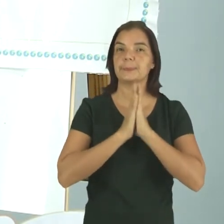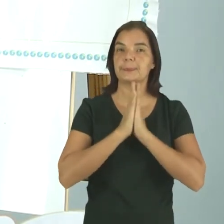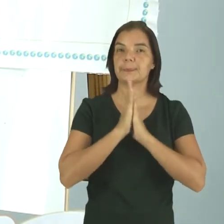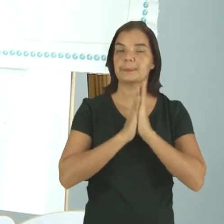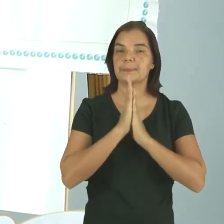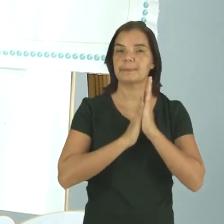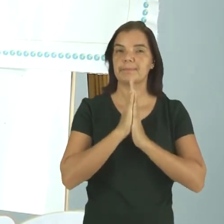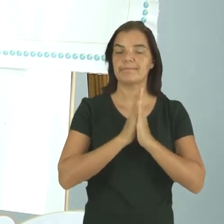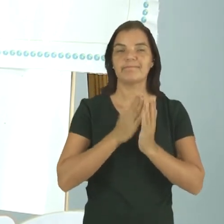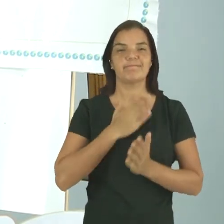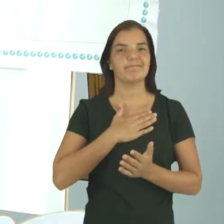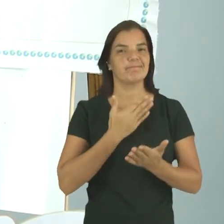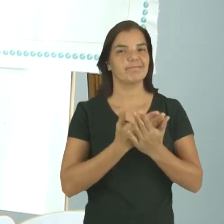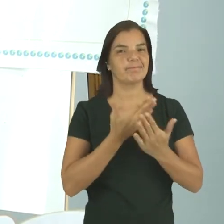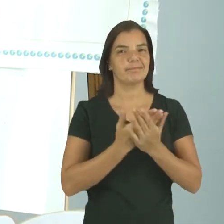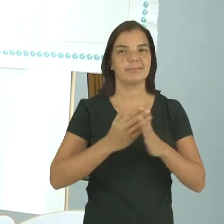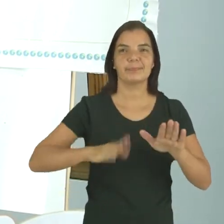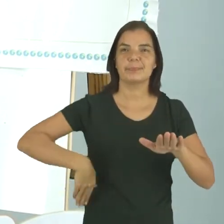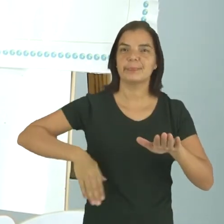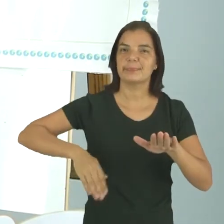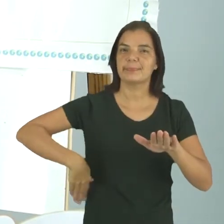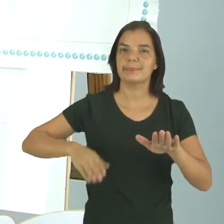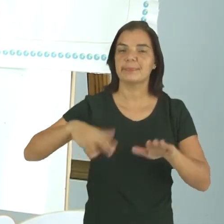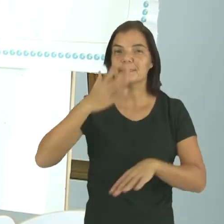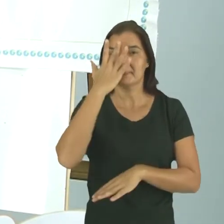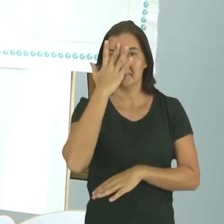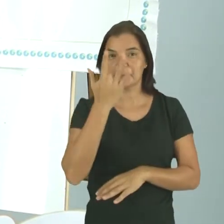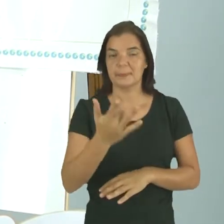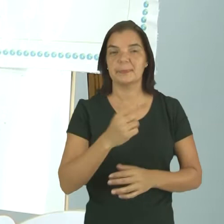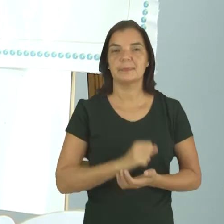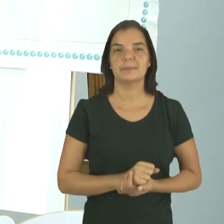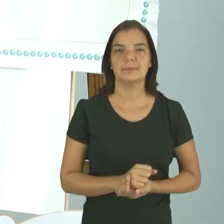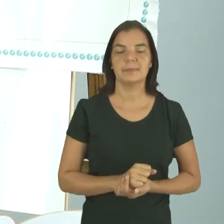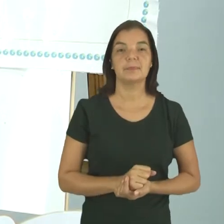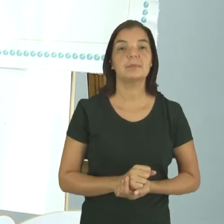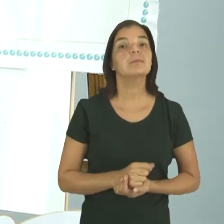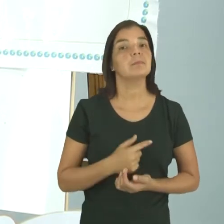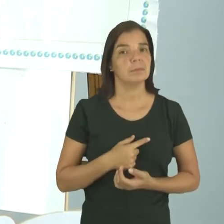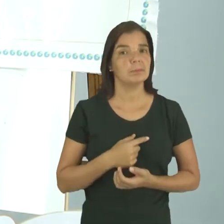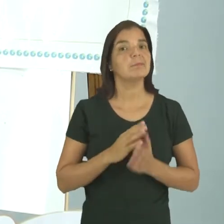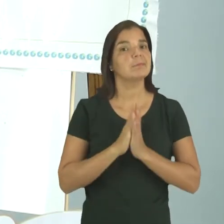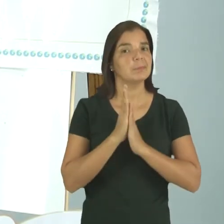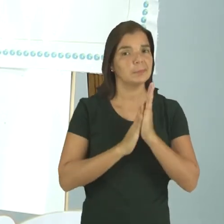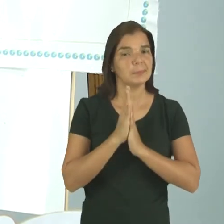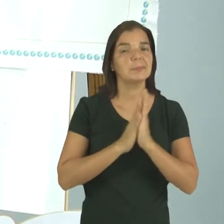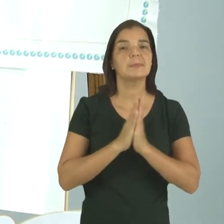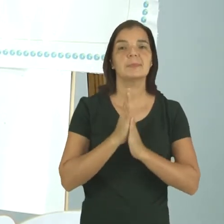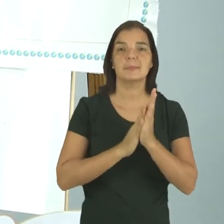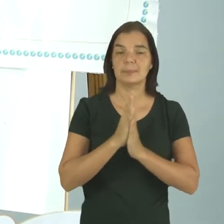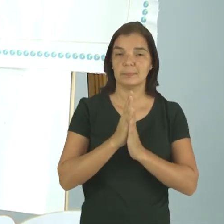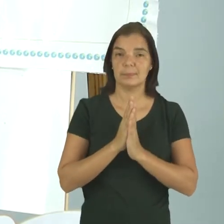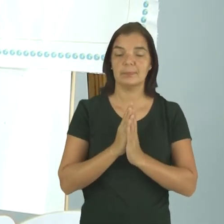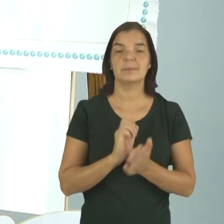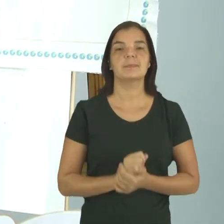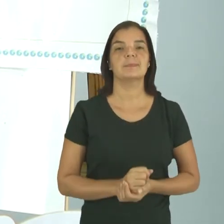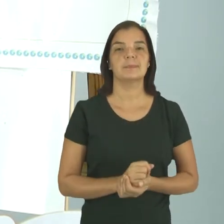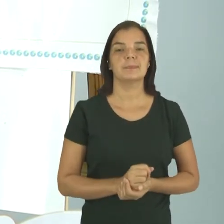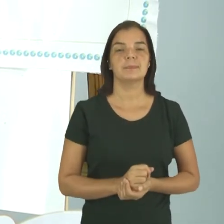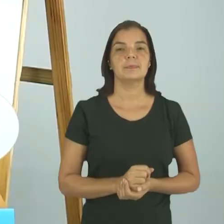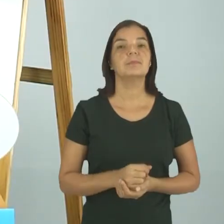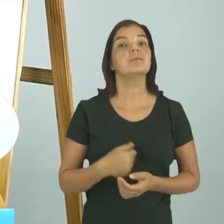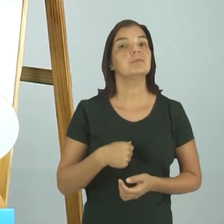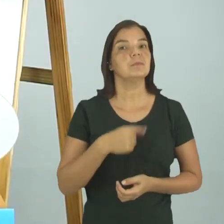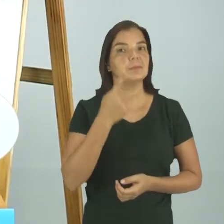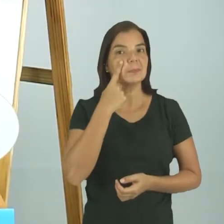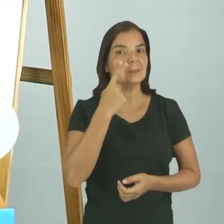ansioso pela minha aula de natação de amanhã. Cauê falou que está ansioso. Ele